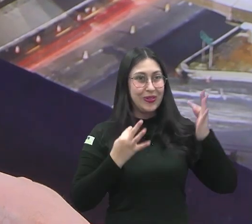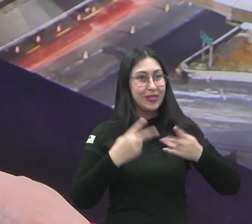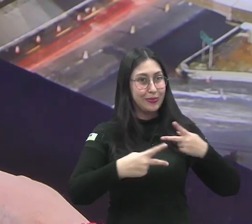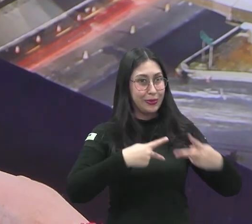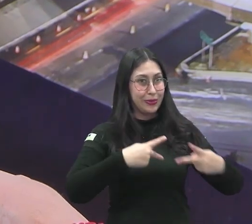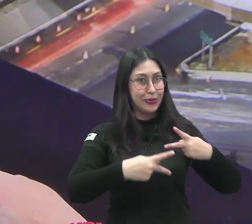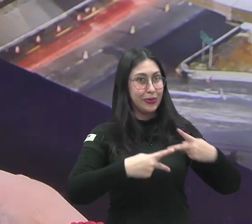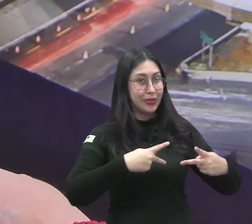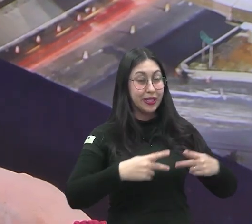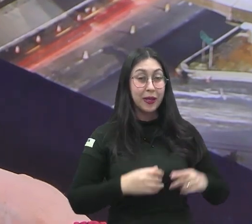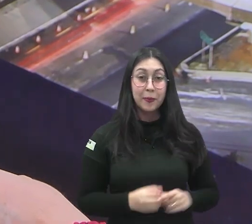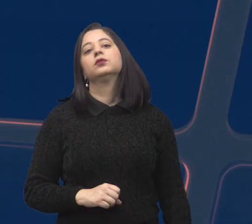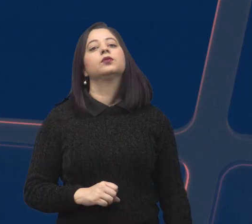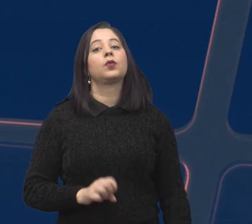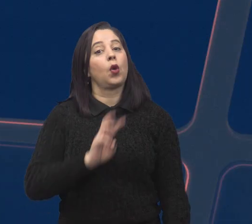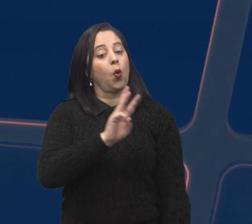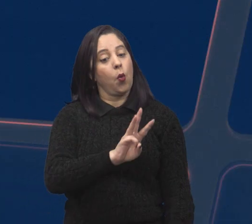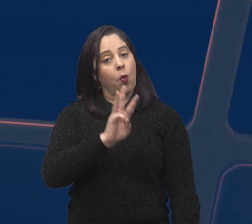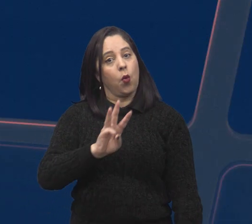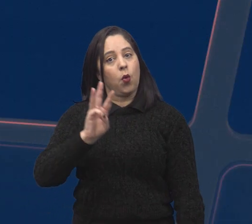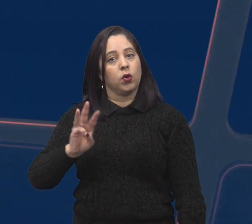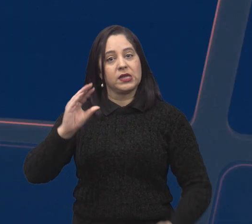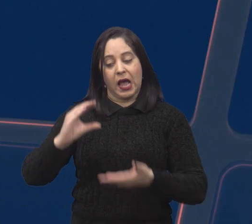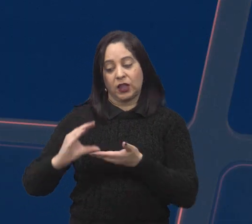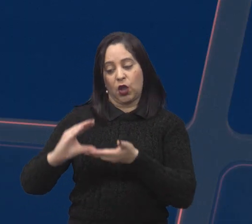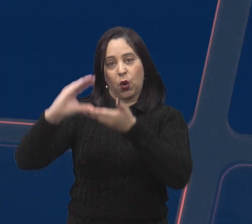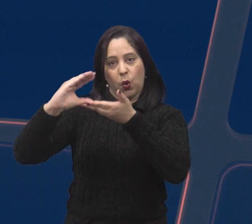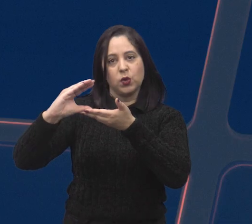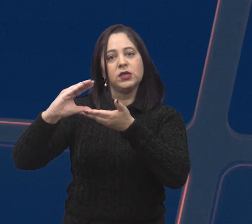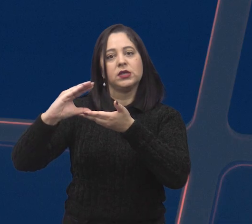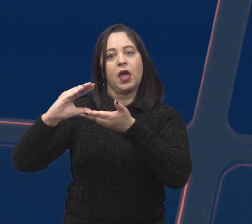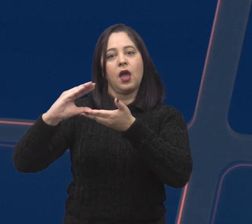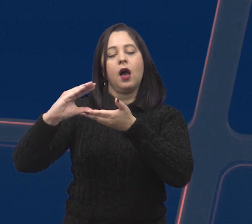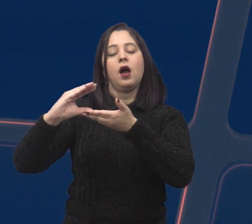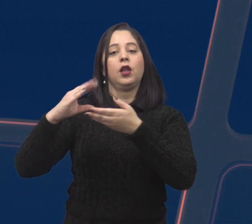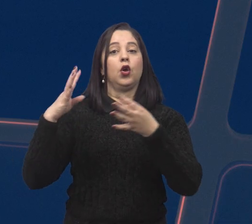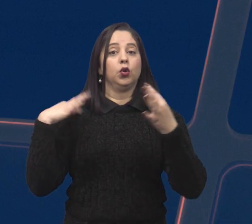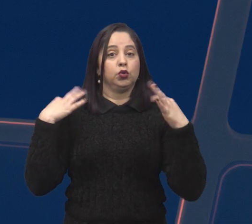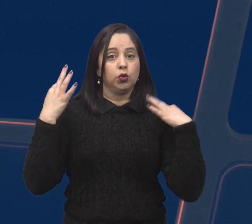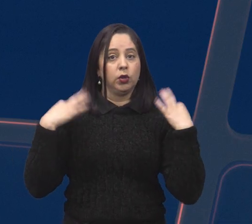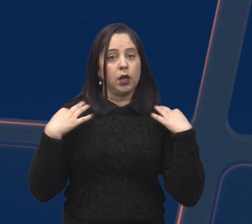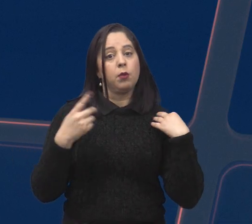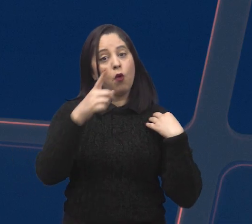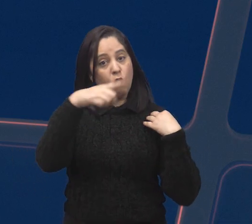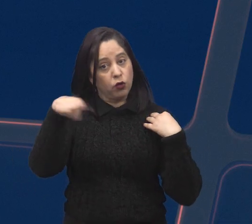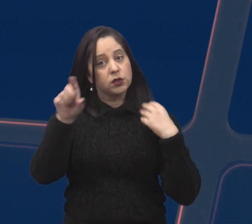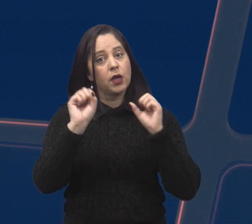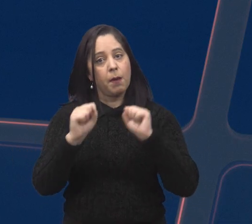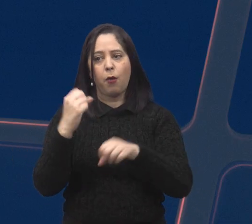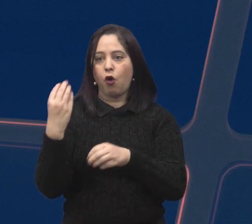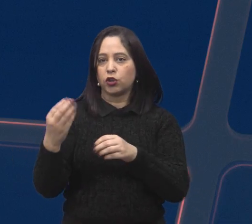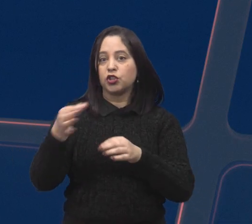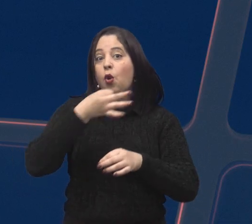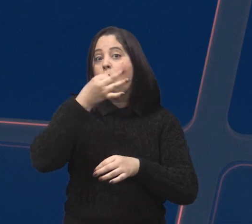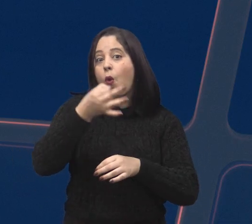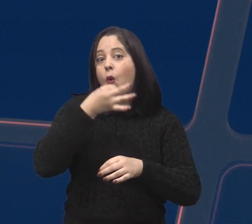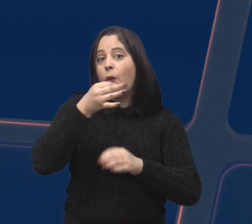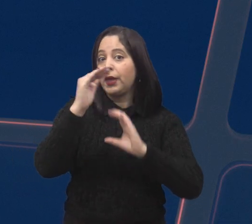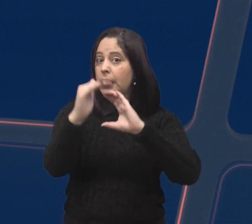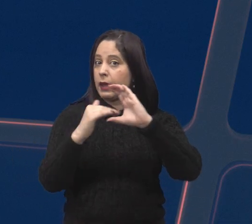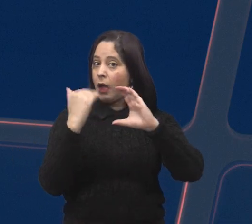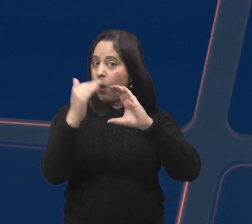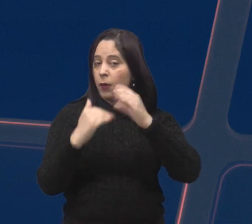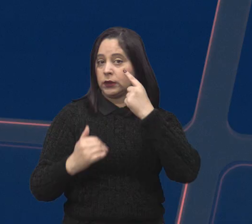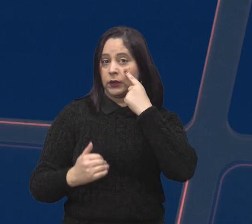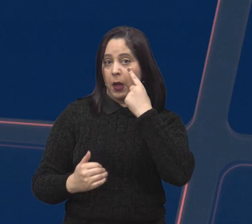para o turismo na nossa cidade. Pelo site do Conselho Municipal de Turismo, é possível participar da pesquisa de forma